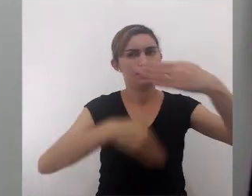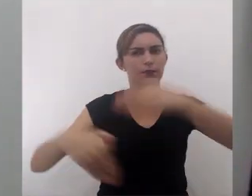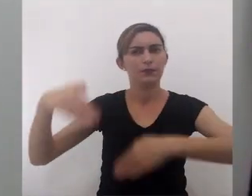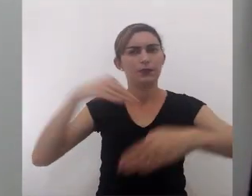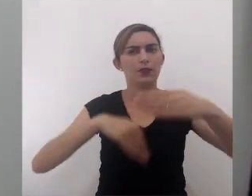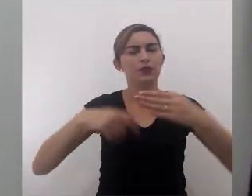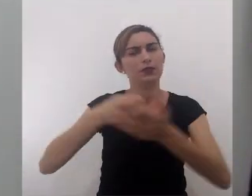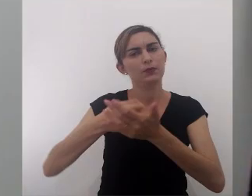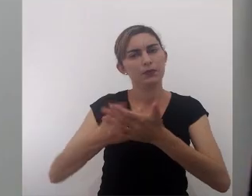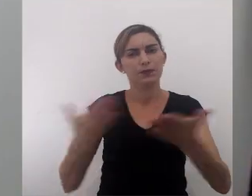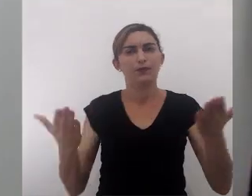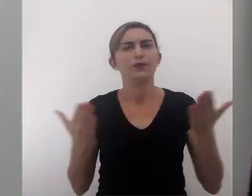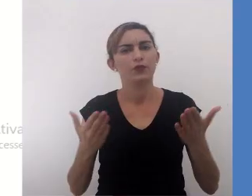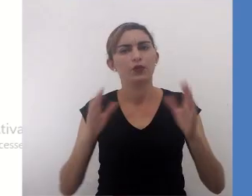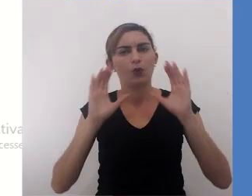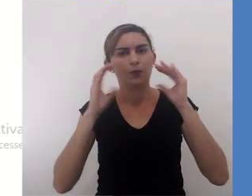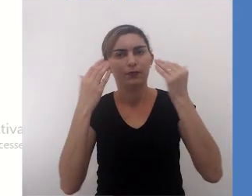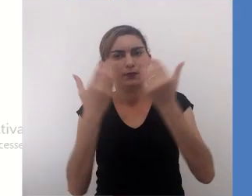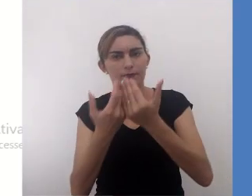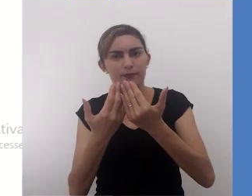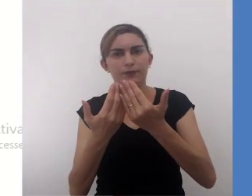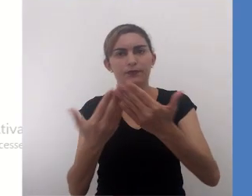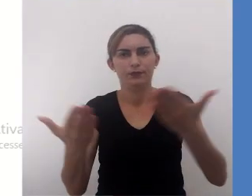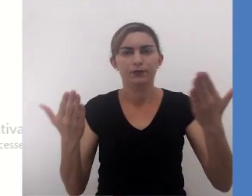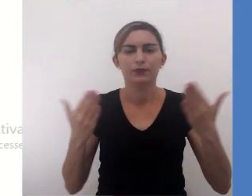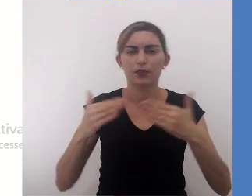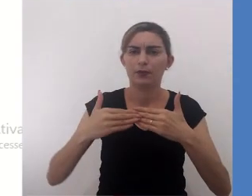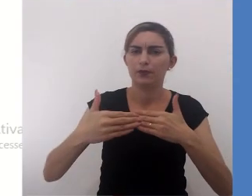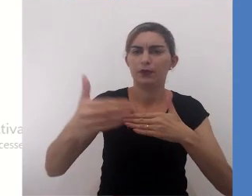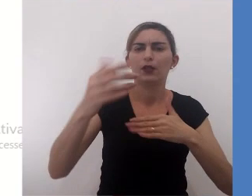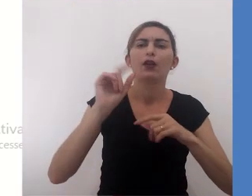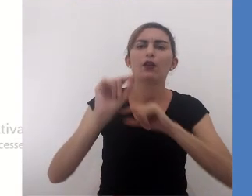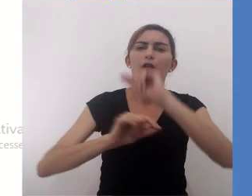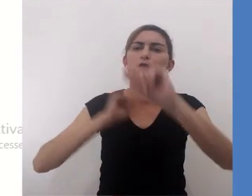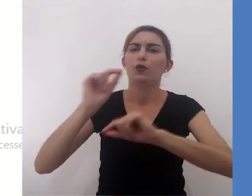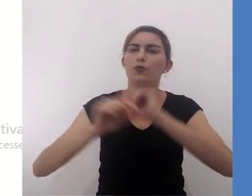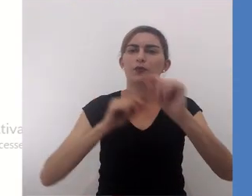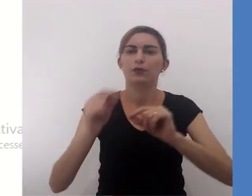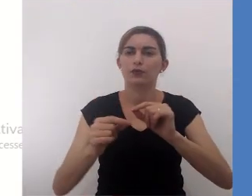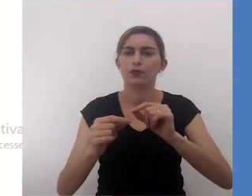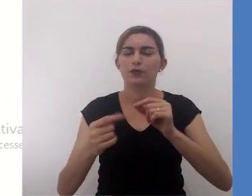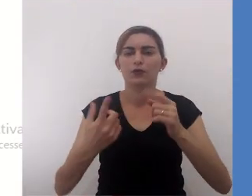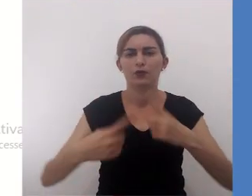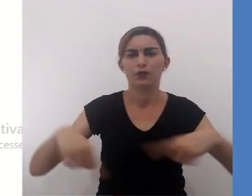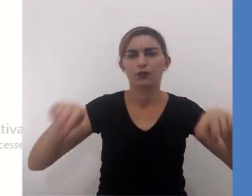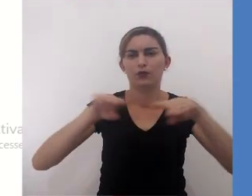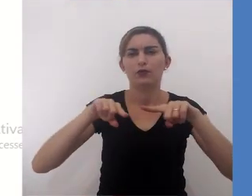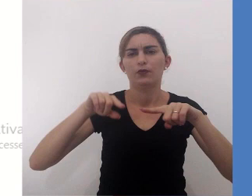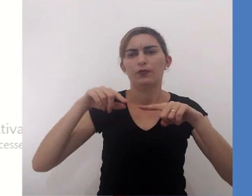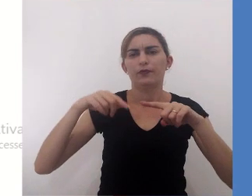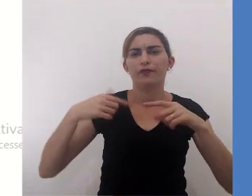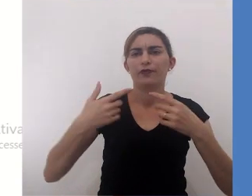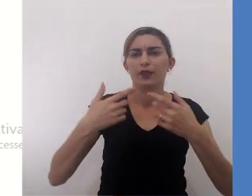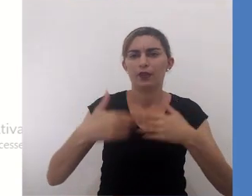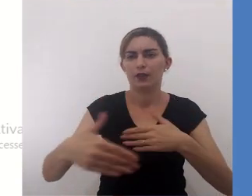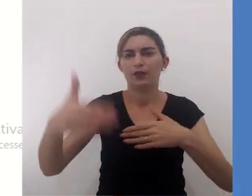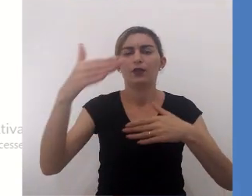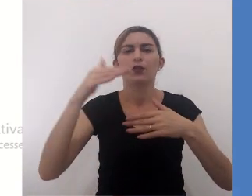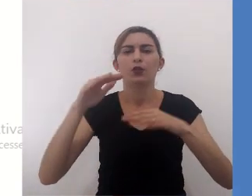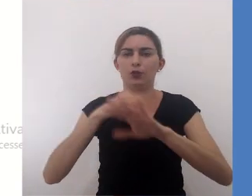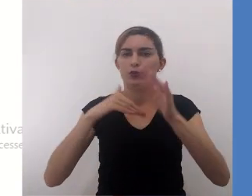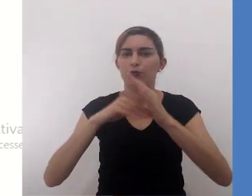das decisões da comunidade. Então, a partir do momento em que os falangstérios passarem a funcionar,